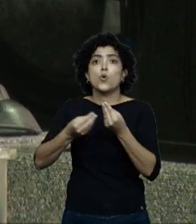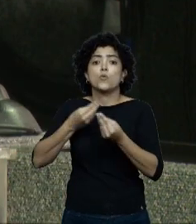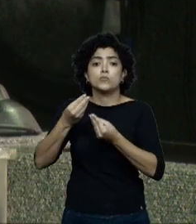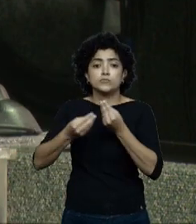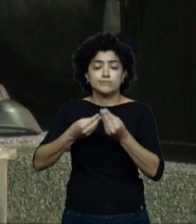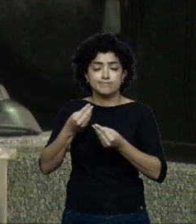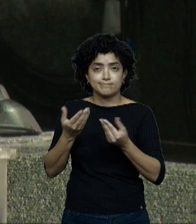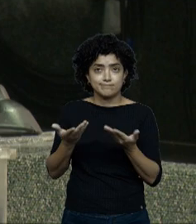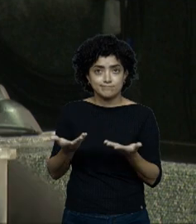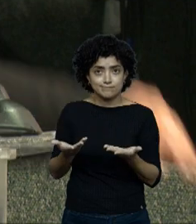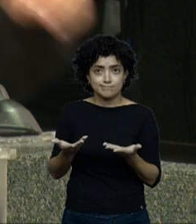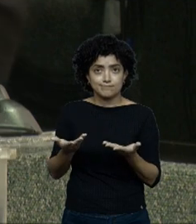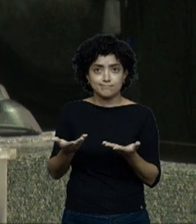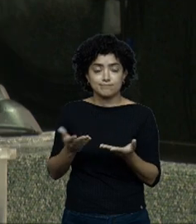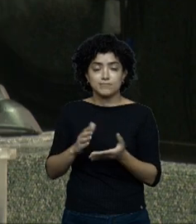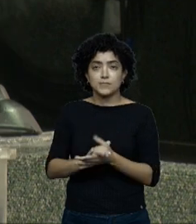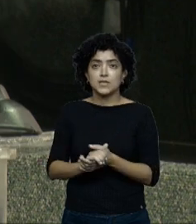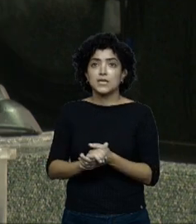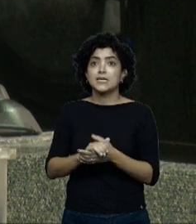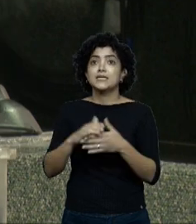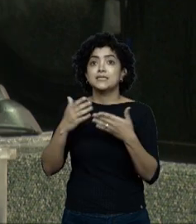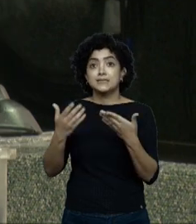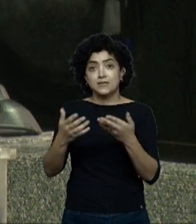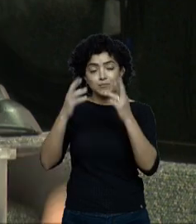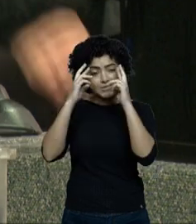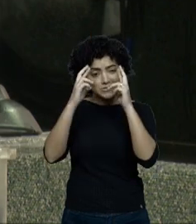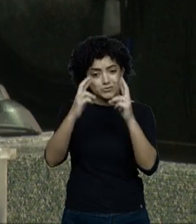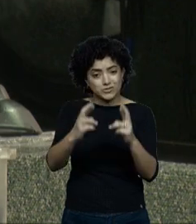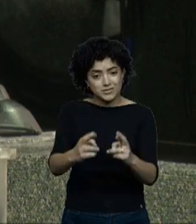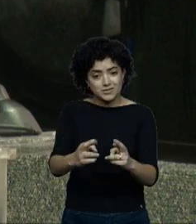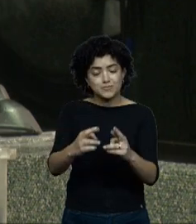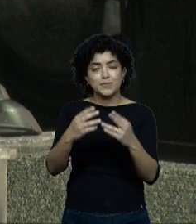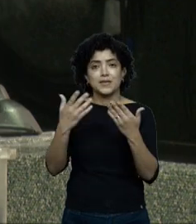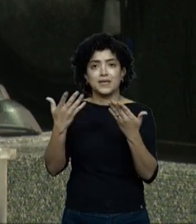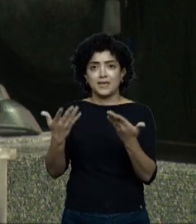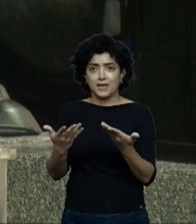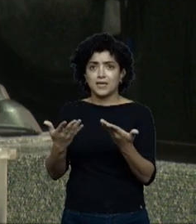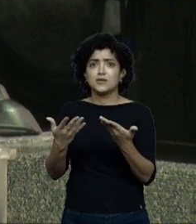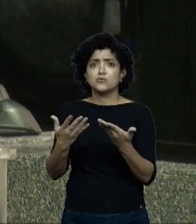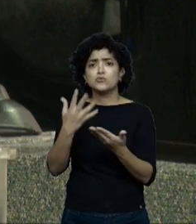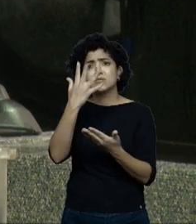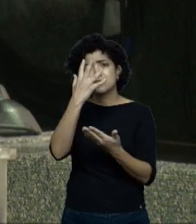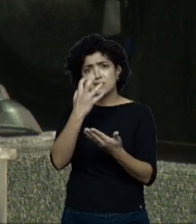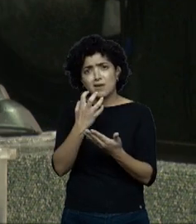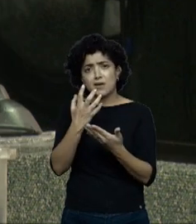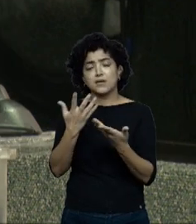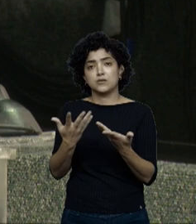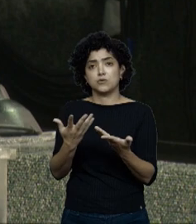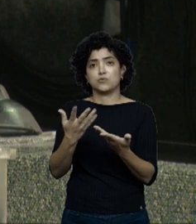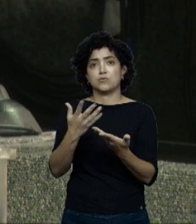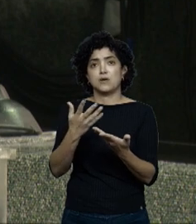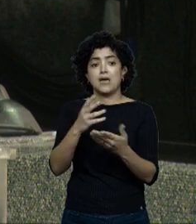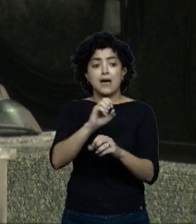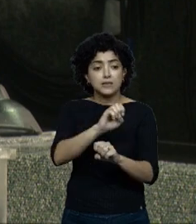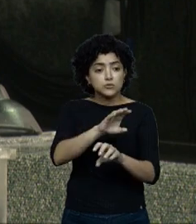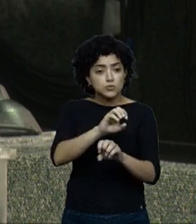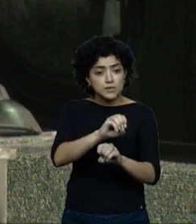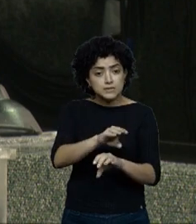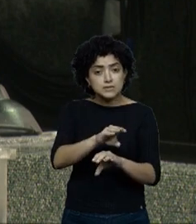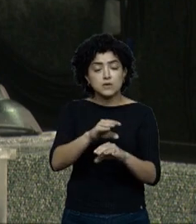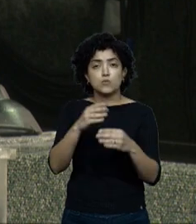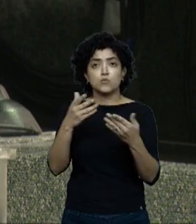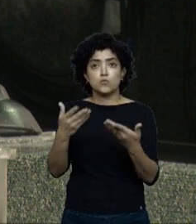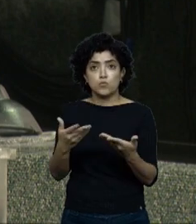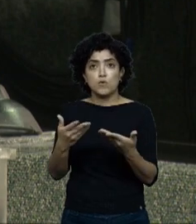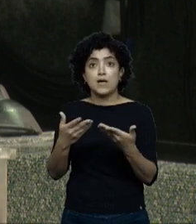feito isso bom então é uma questão de respeito é uma questão de levar a sério de fato educação é uma questão que